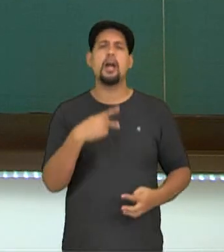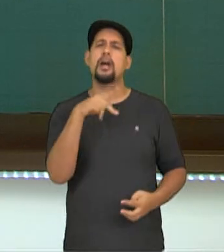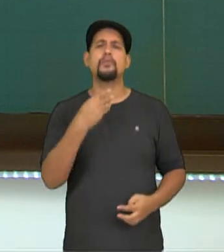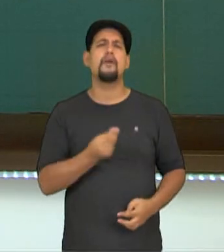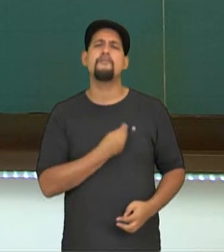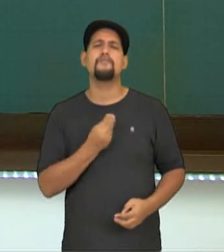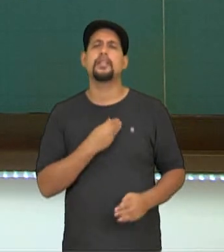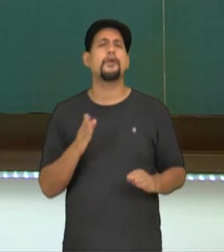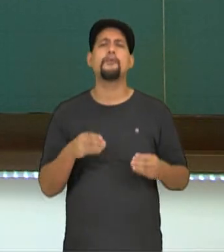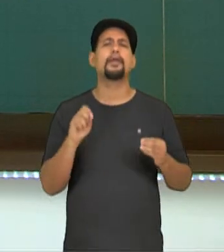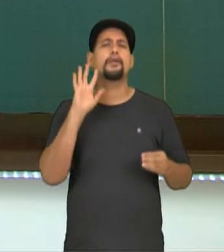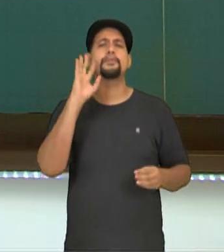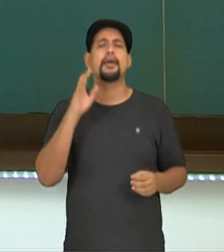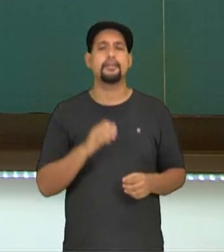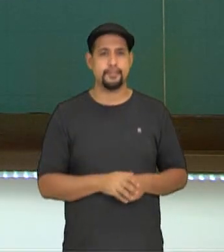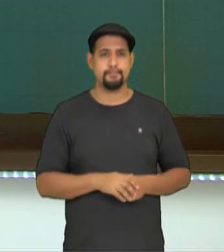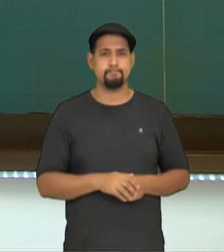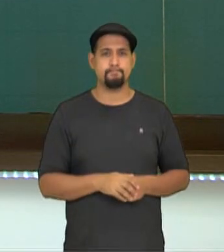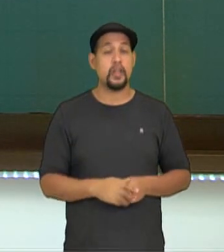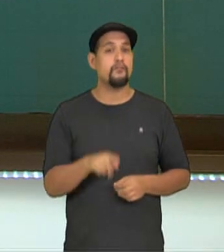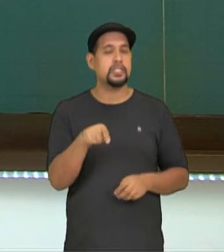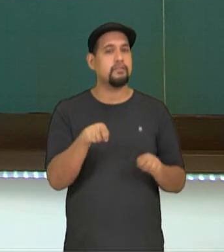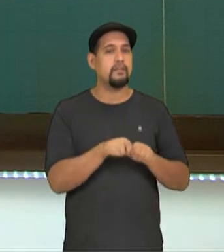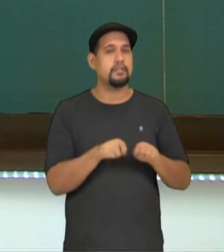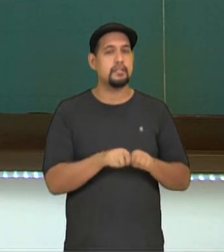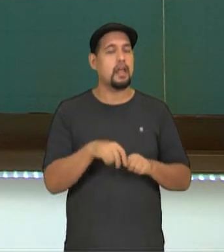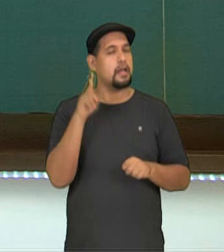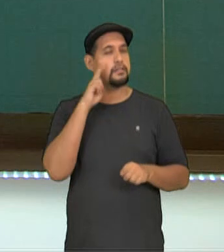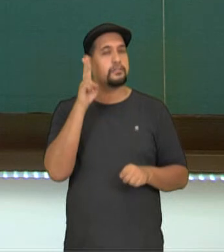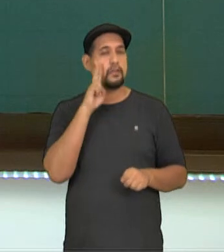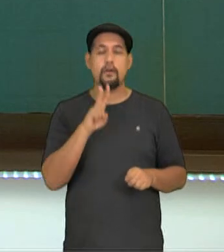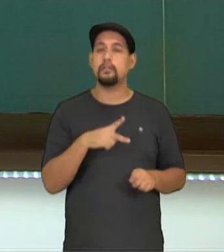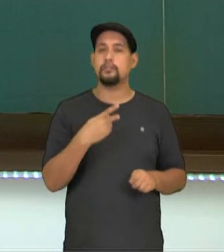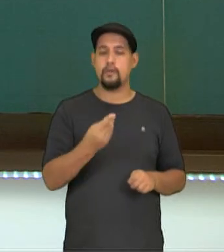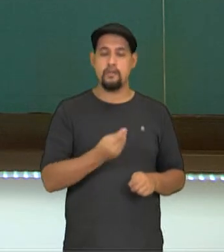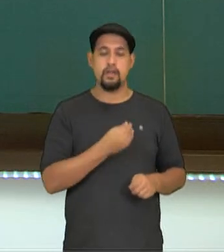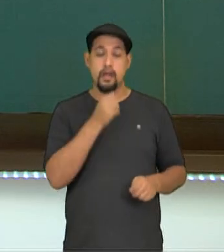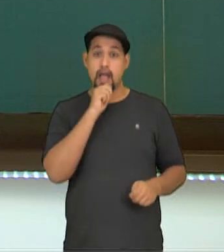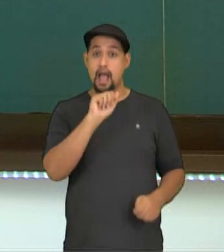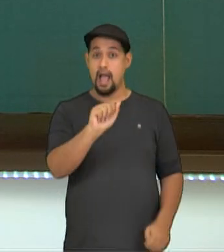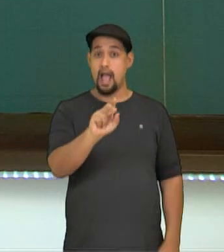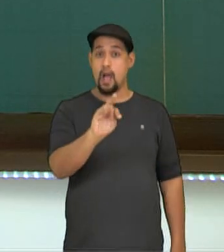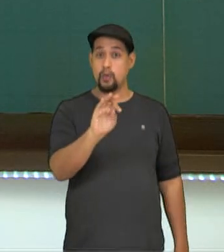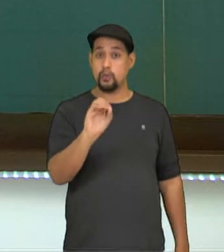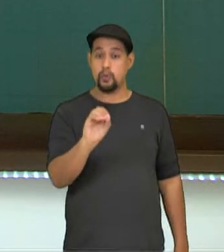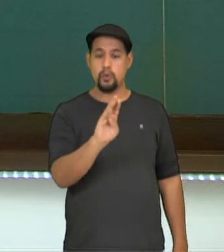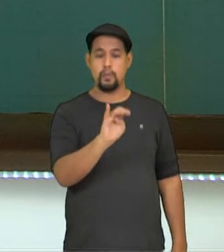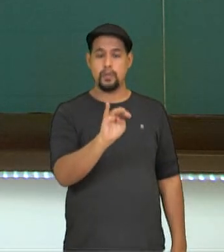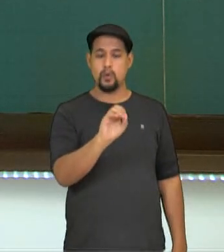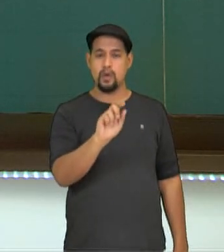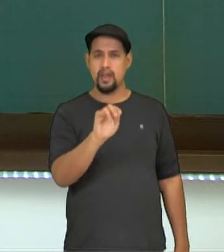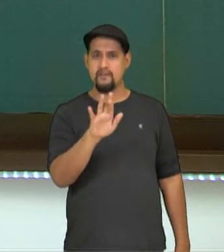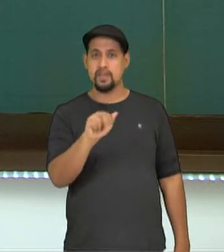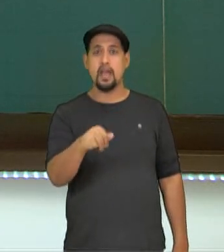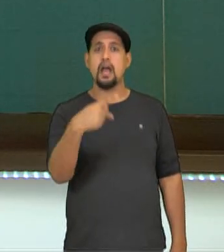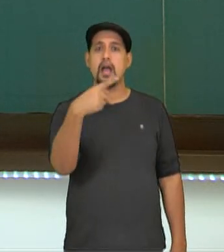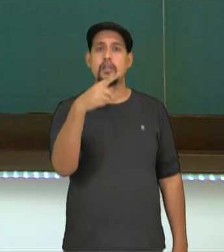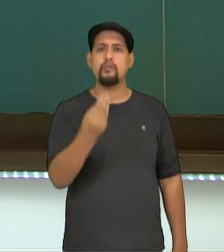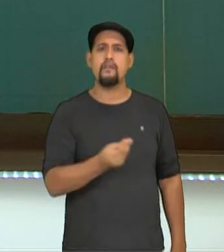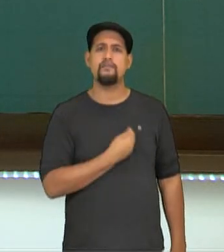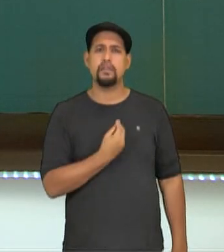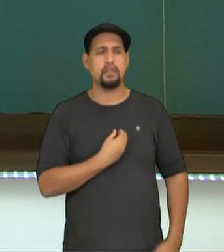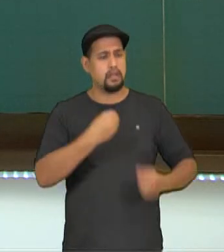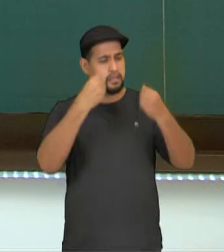vida de uma outra pessoa, desses autores, como vocês viram. Autobiografia é você falar sobre a sua vida,